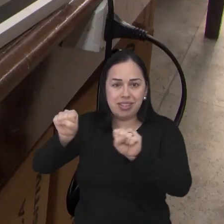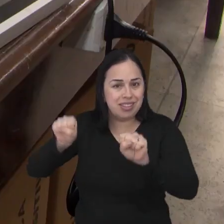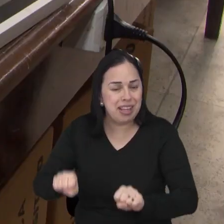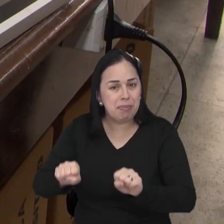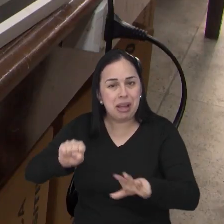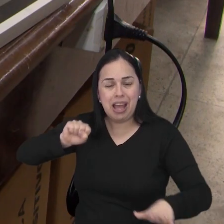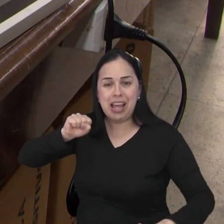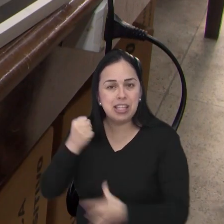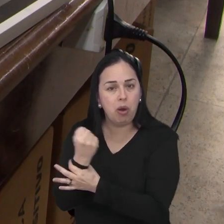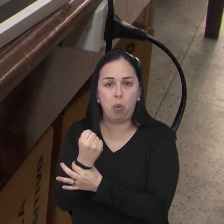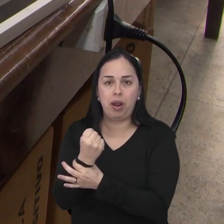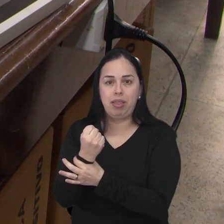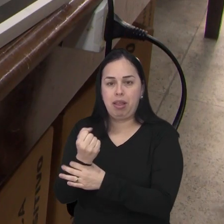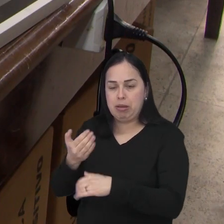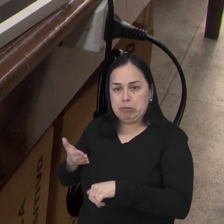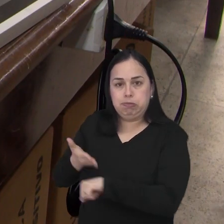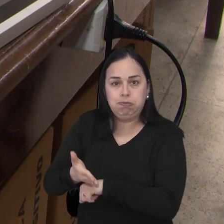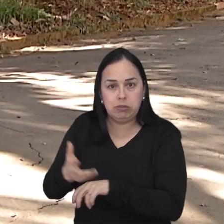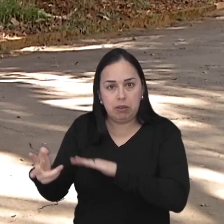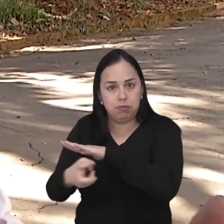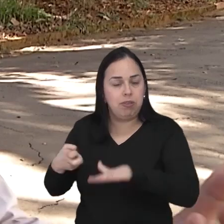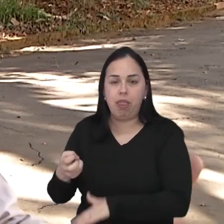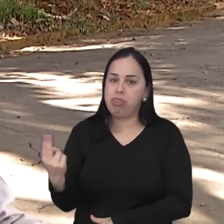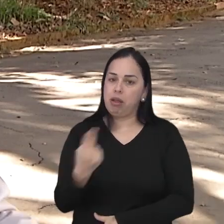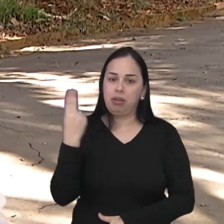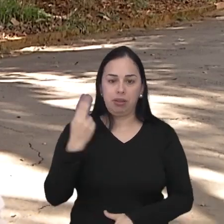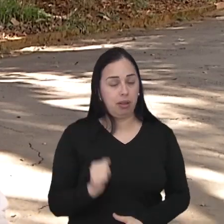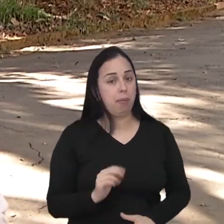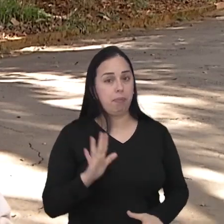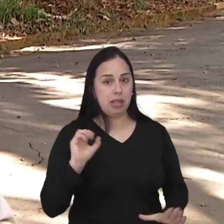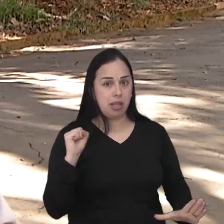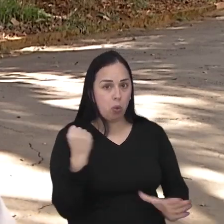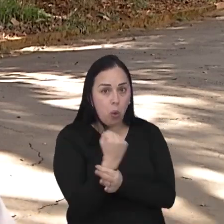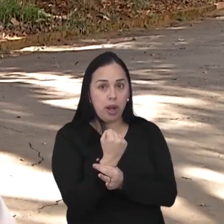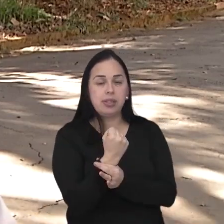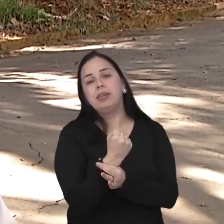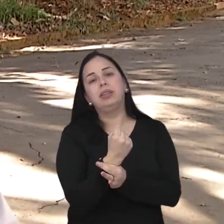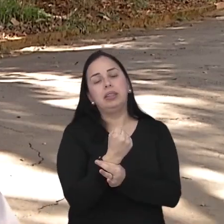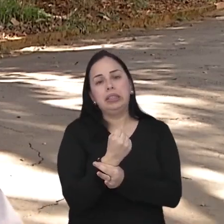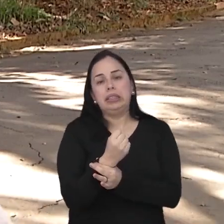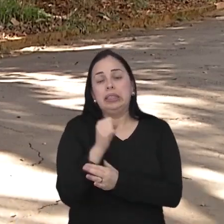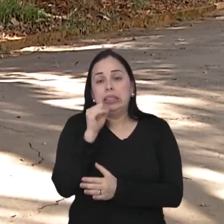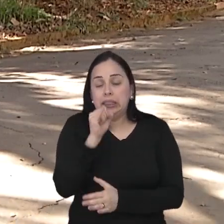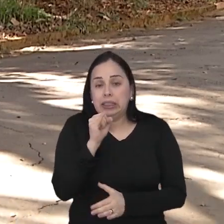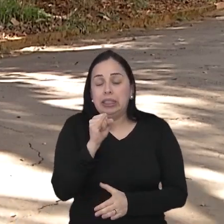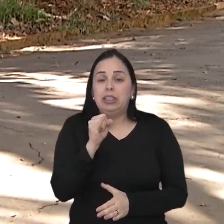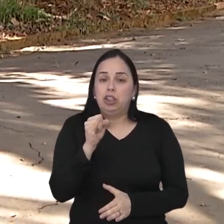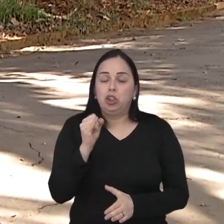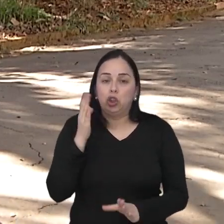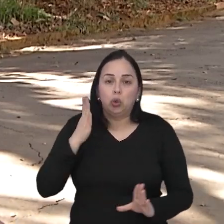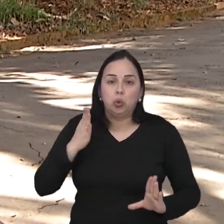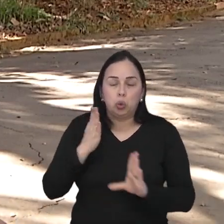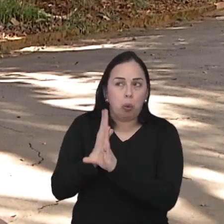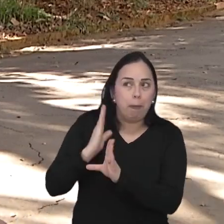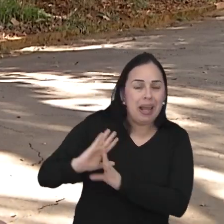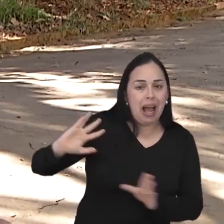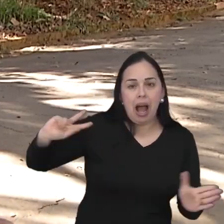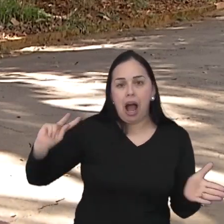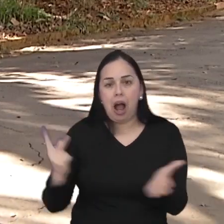que garantem que o sistema não possa ser invadido. O nosso recurso de segurança, assim, é quando for detectado